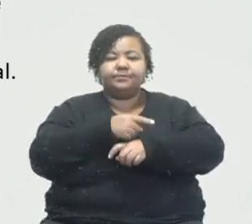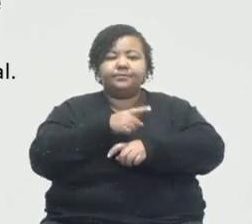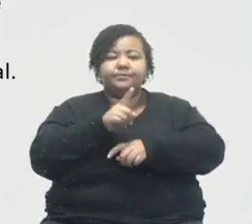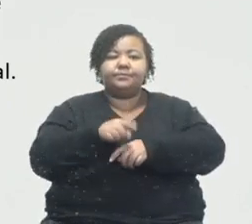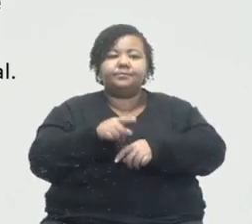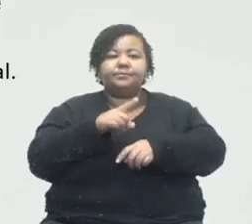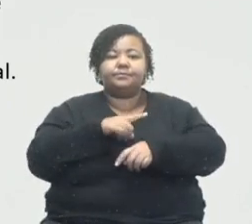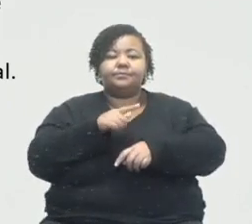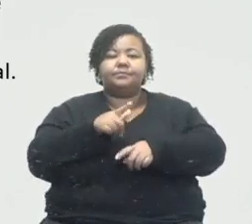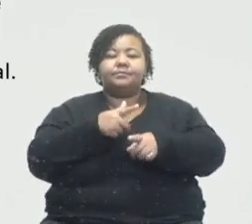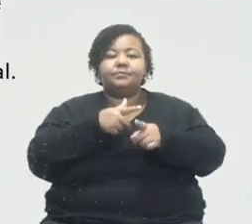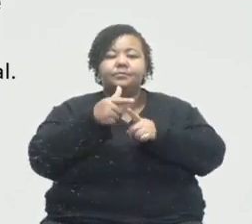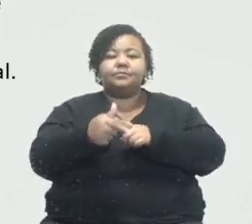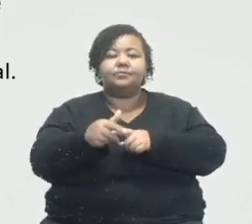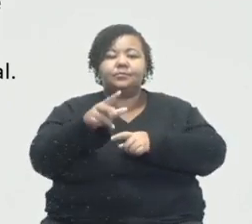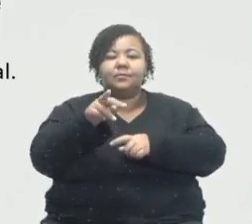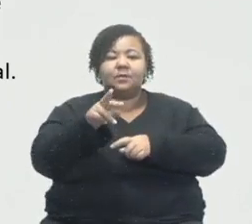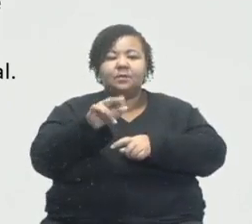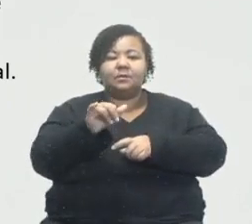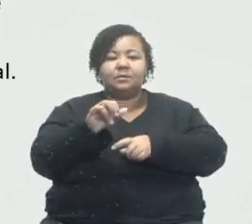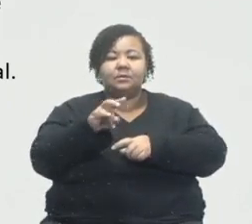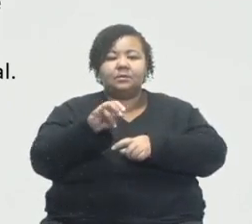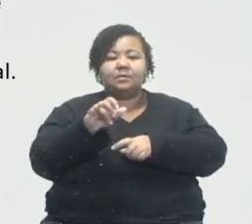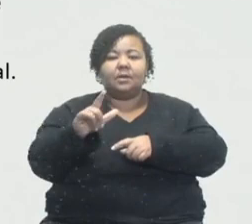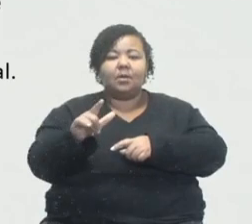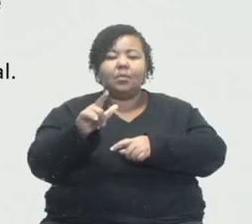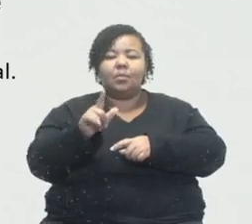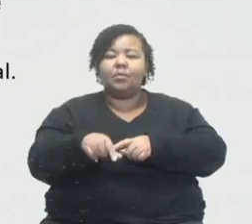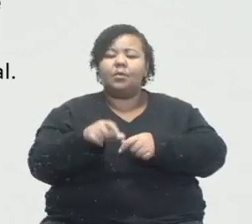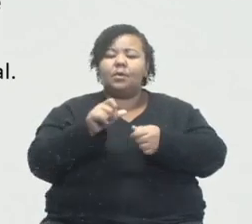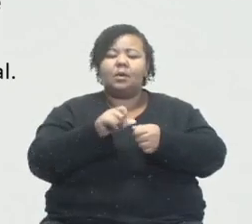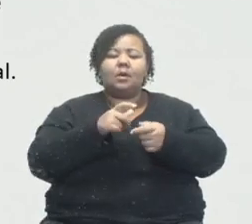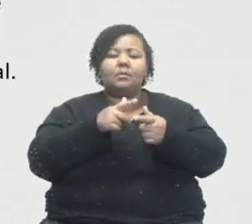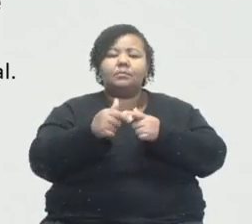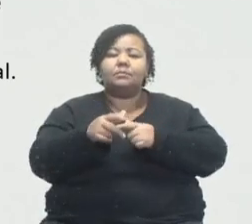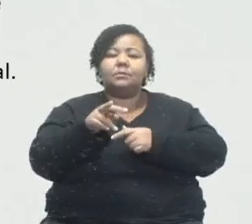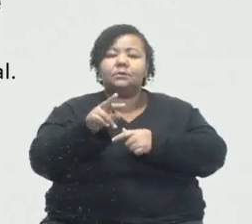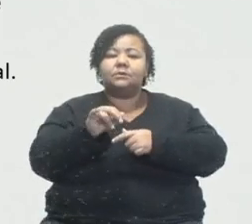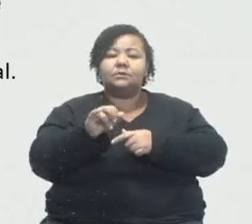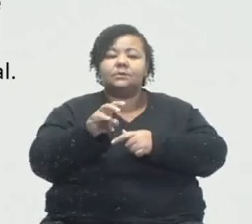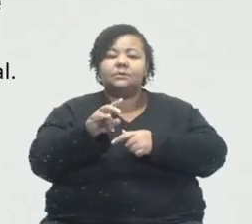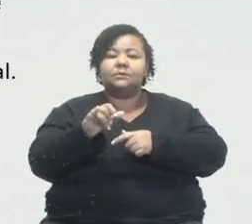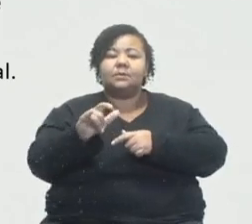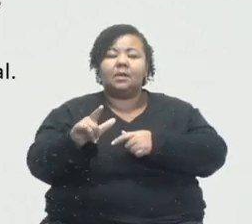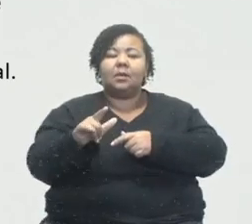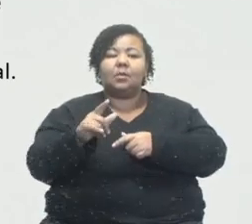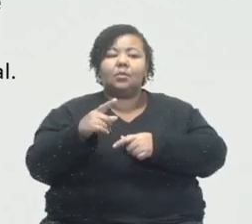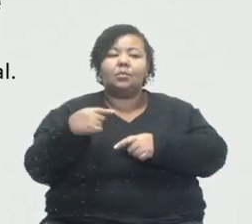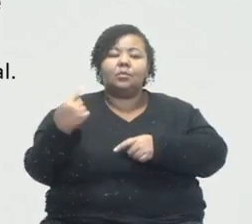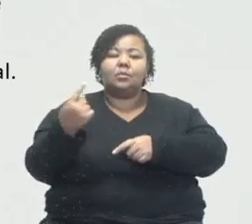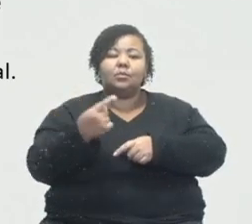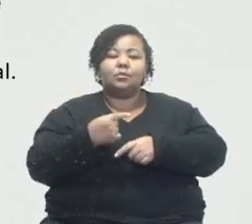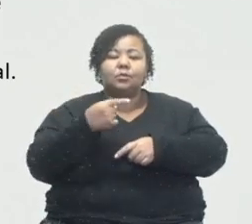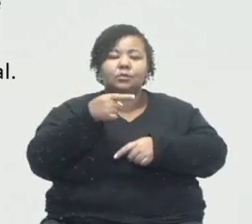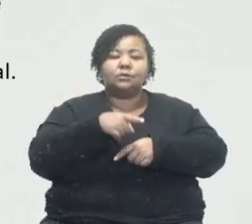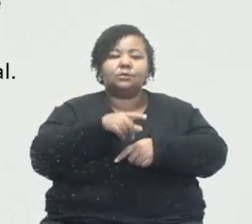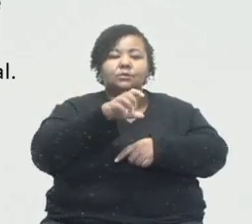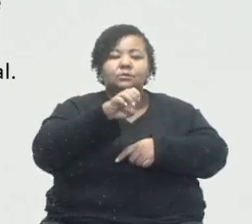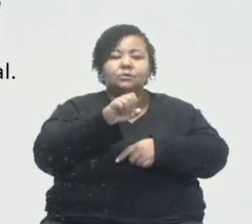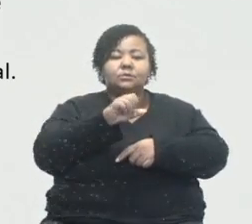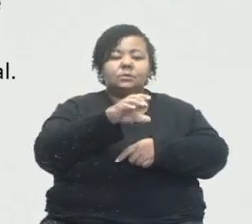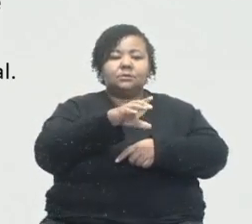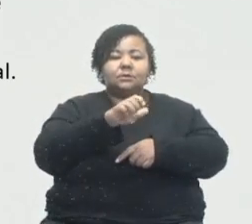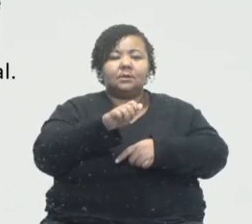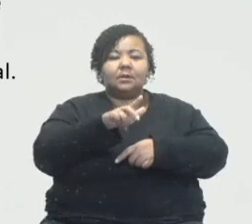vetor nulo, tenha solução trivial. Qual que é a solução trivial mesmo? Todos os nossos escalares